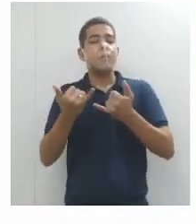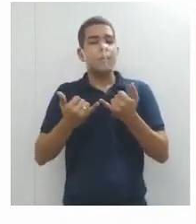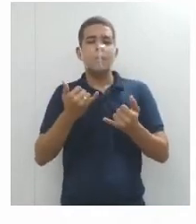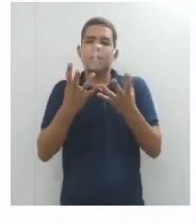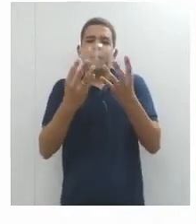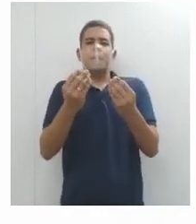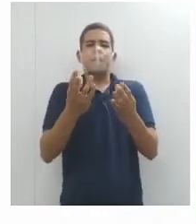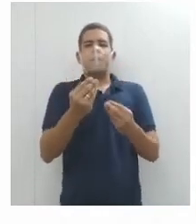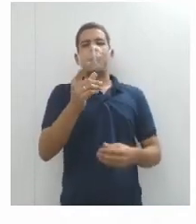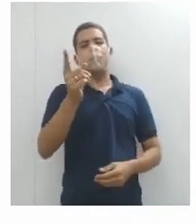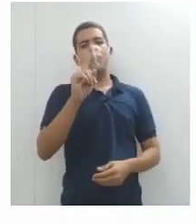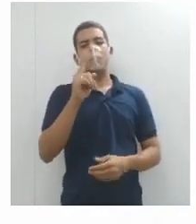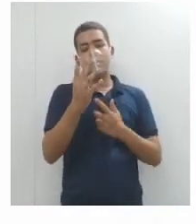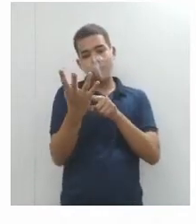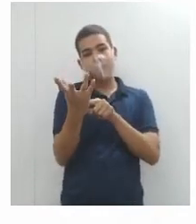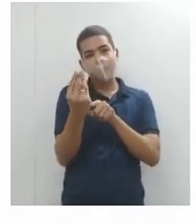muito, tá certo?